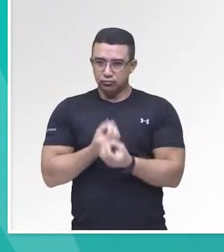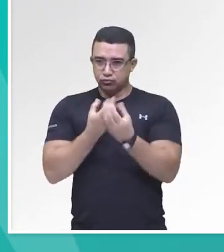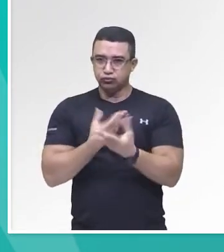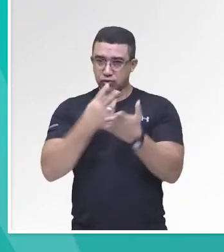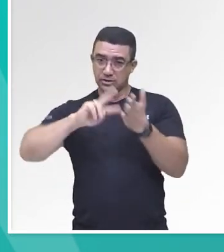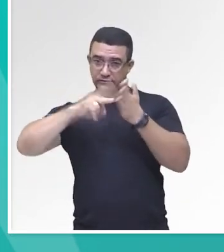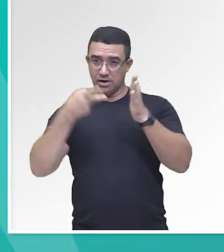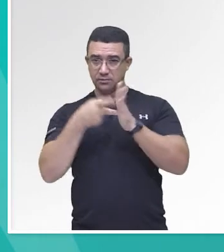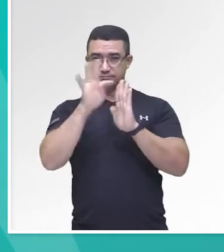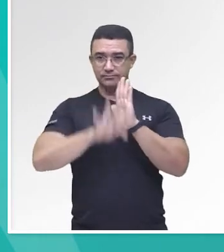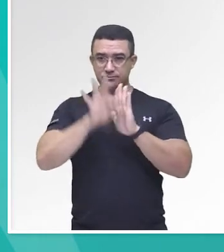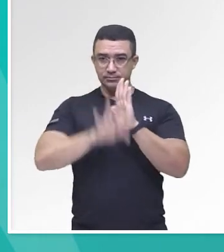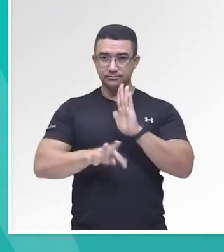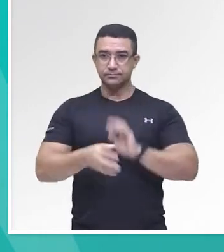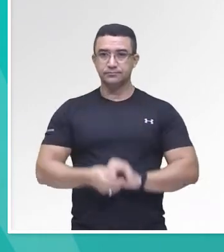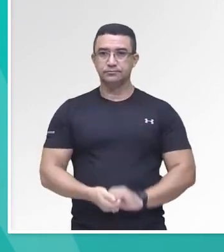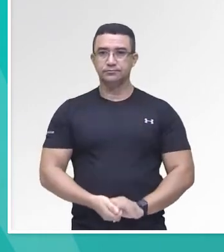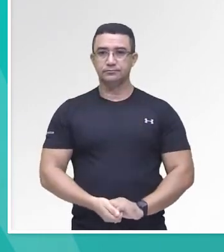texto.